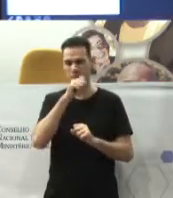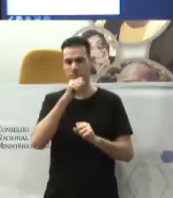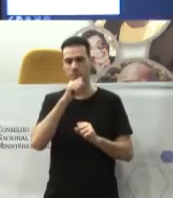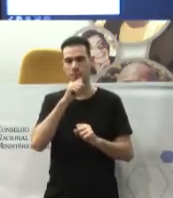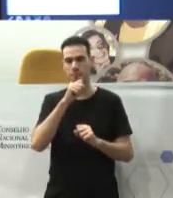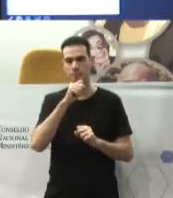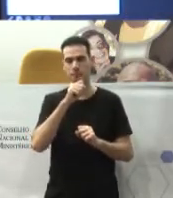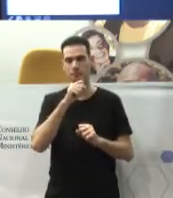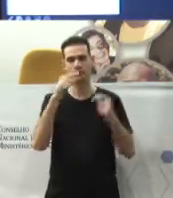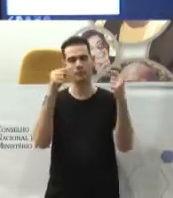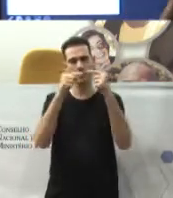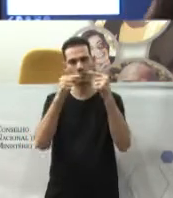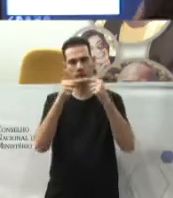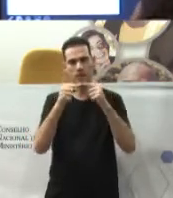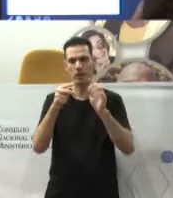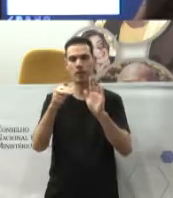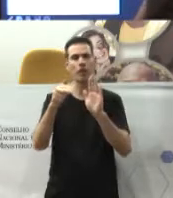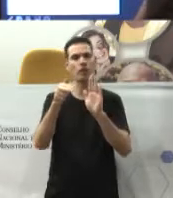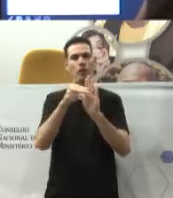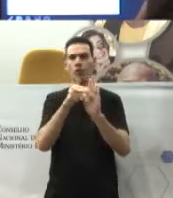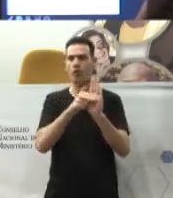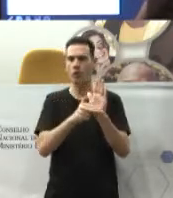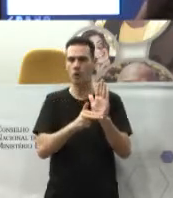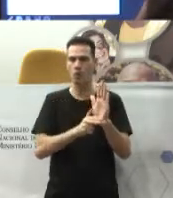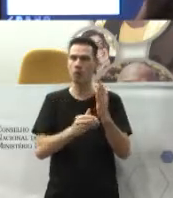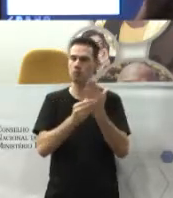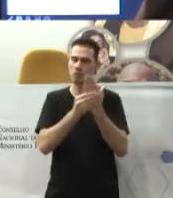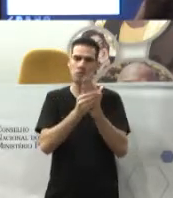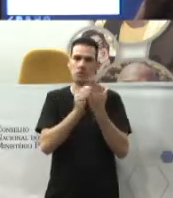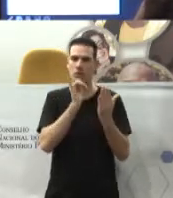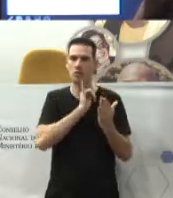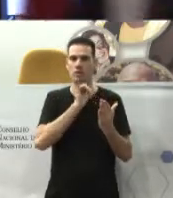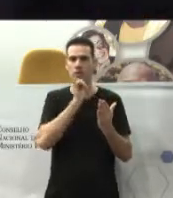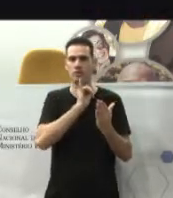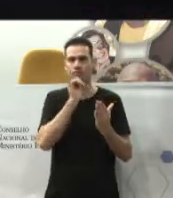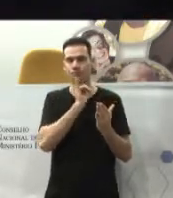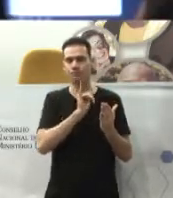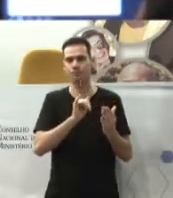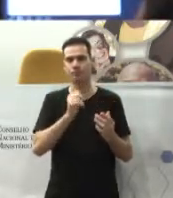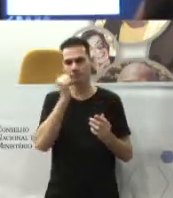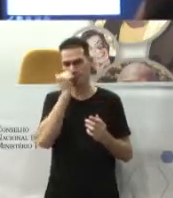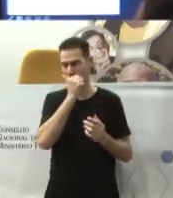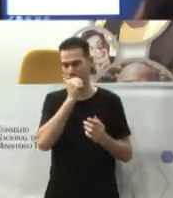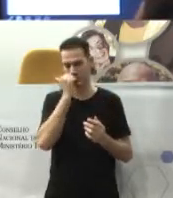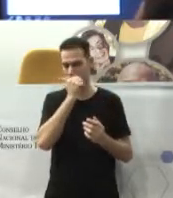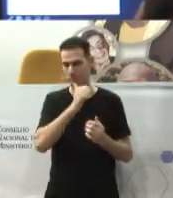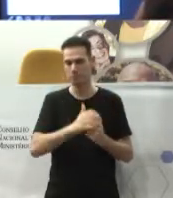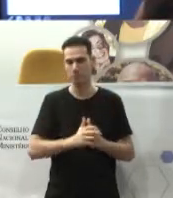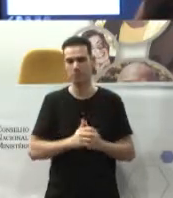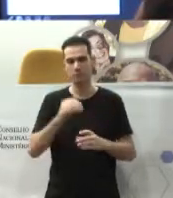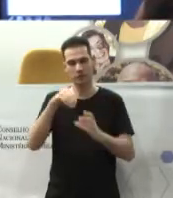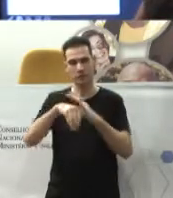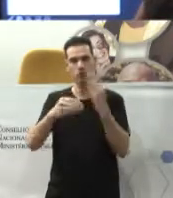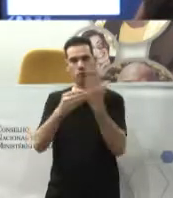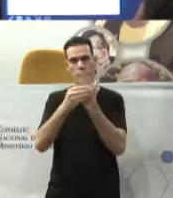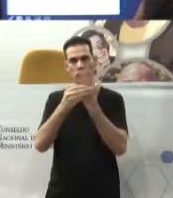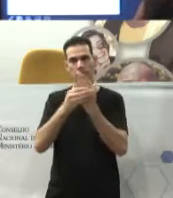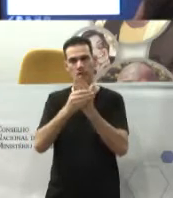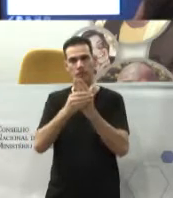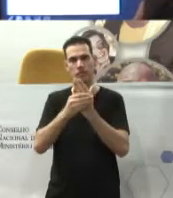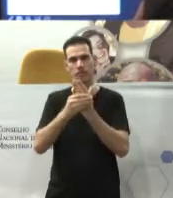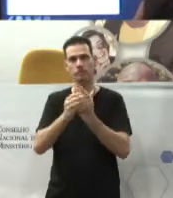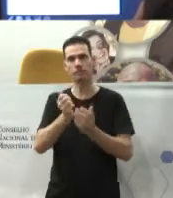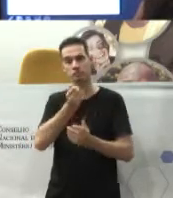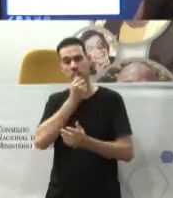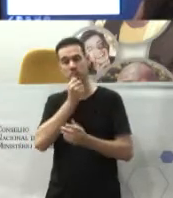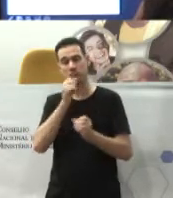aplicar normas, até mesmo processuais, normas precedentes, nos processos em curso. Tem um precedente